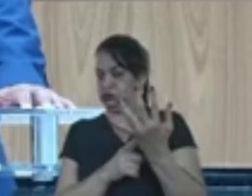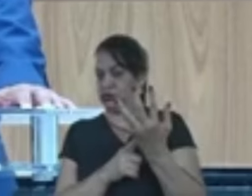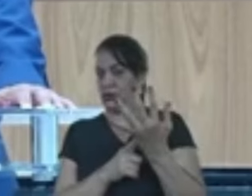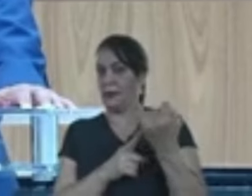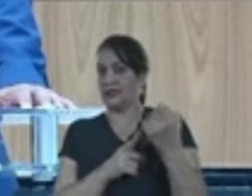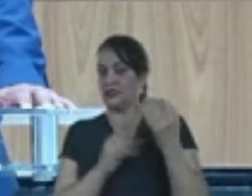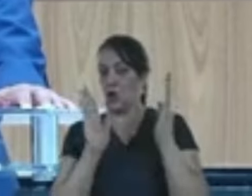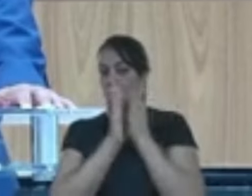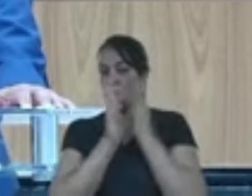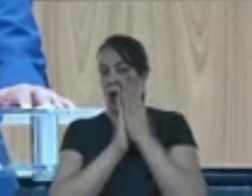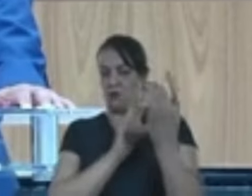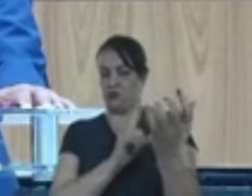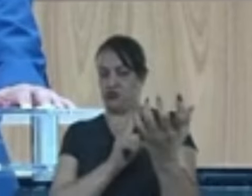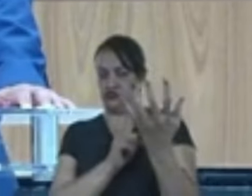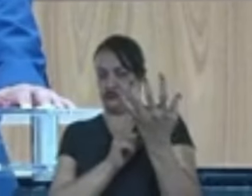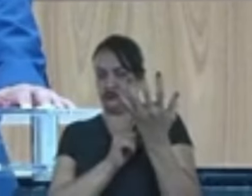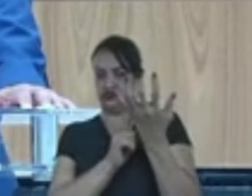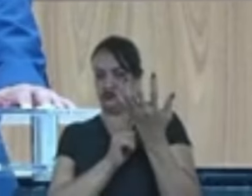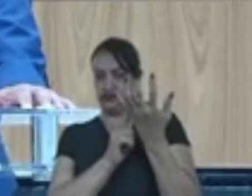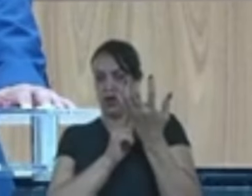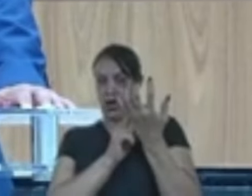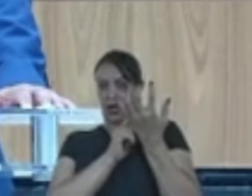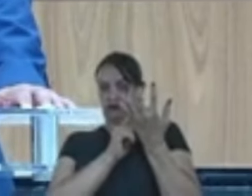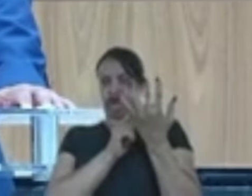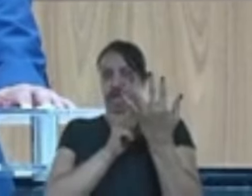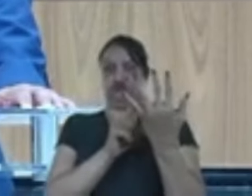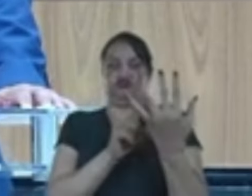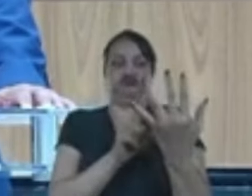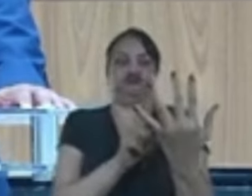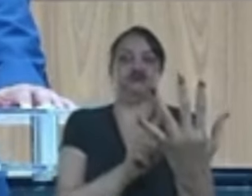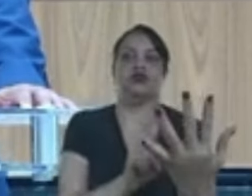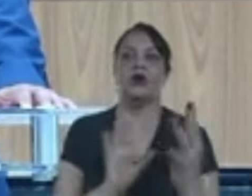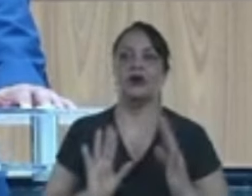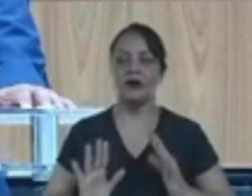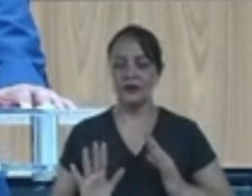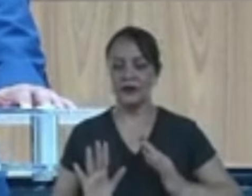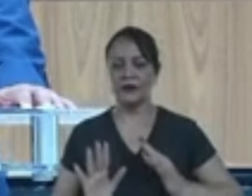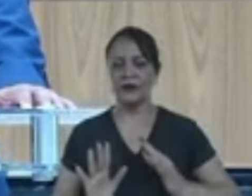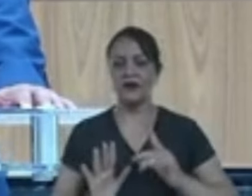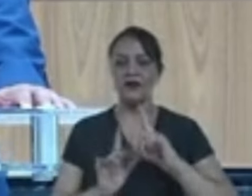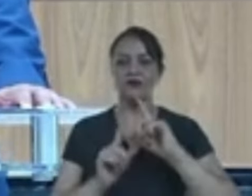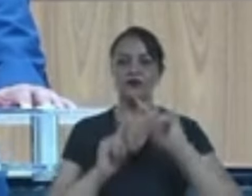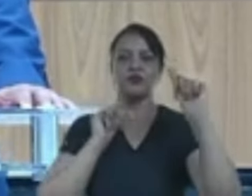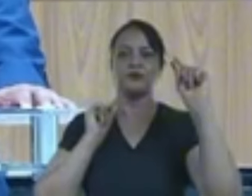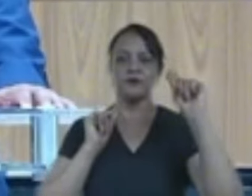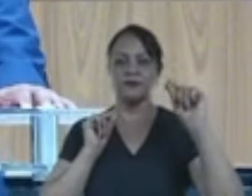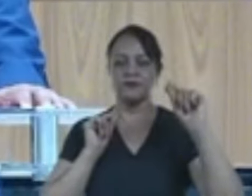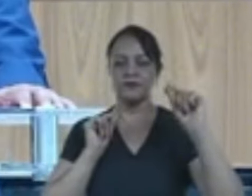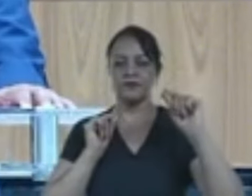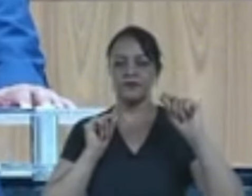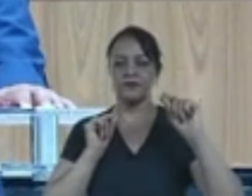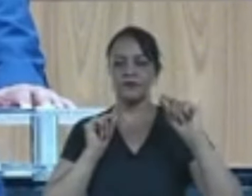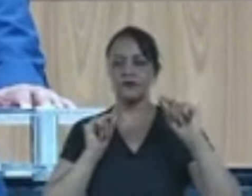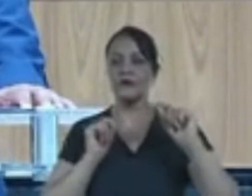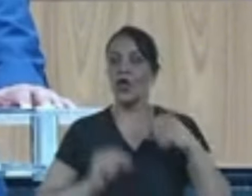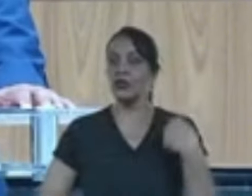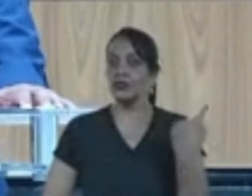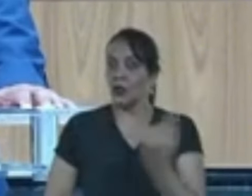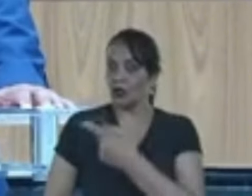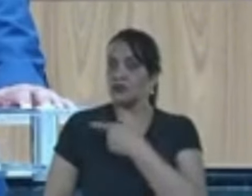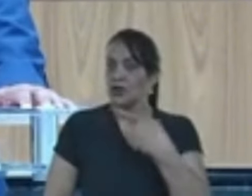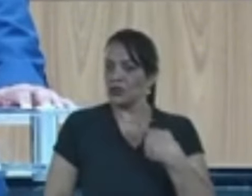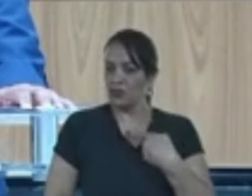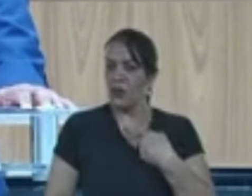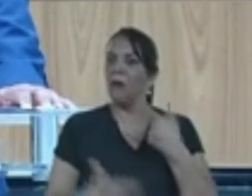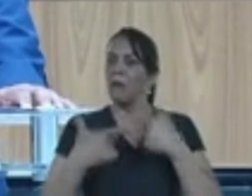o pastor e as ovelhas se dispersarão. Ele falava sobre ele, claro. Mas também não é diferente com a gente. Eu